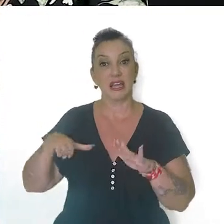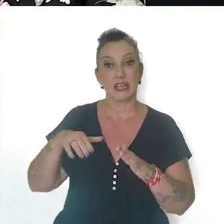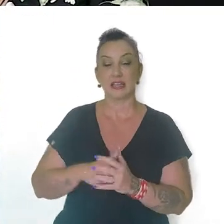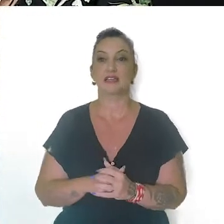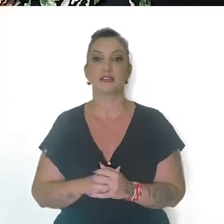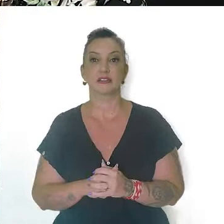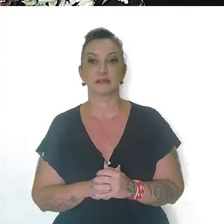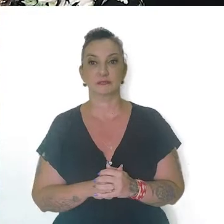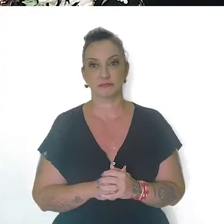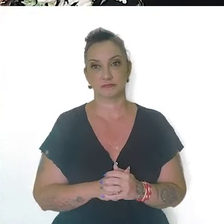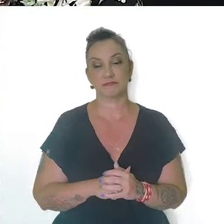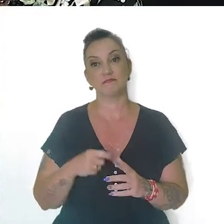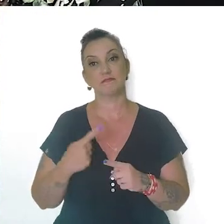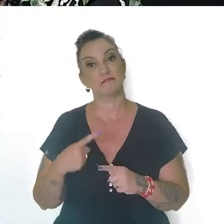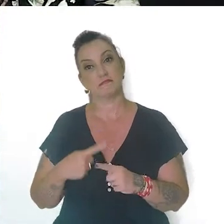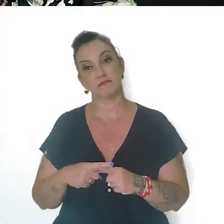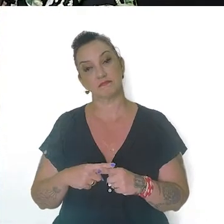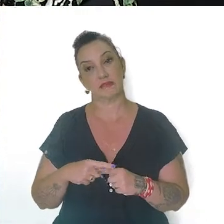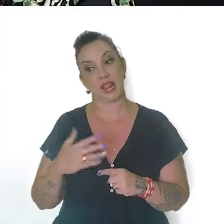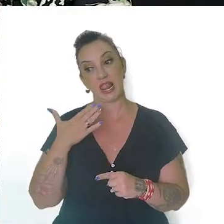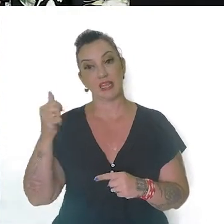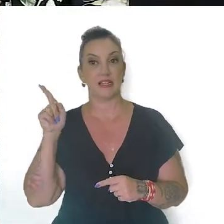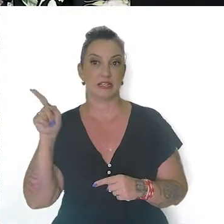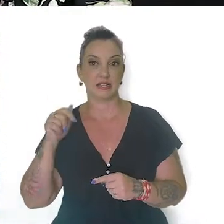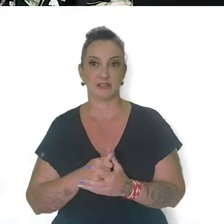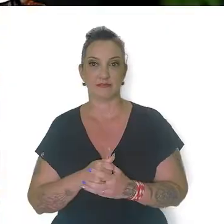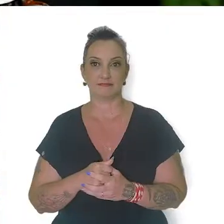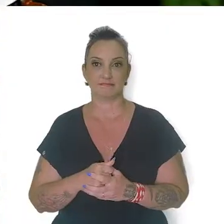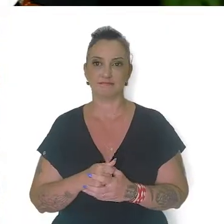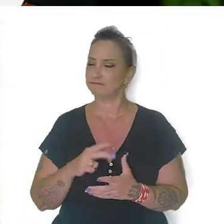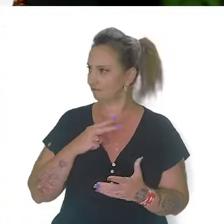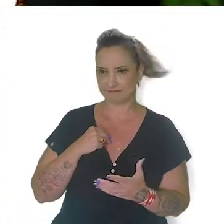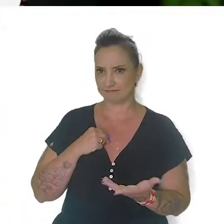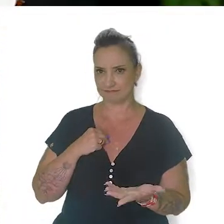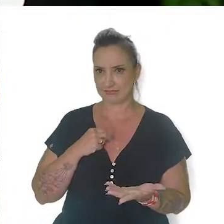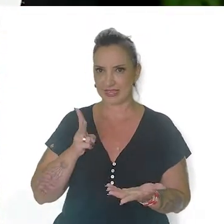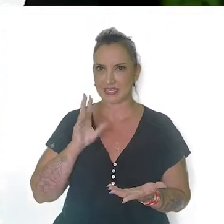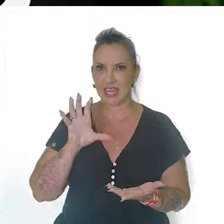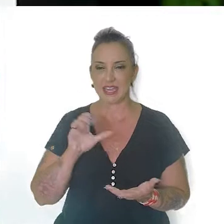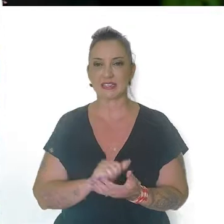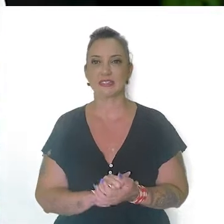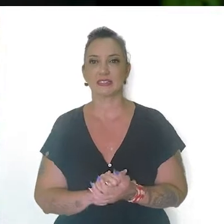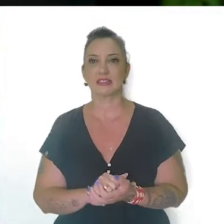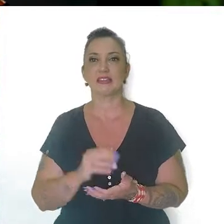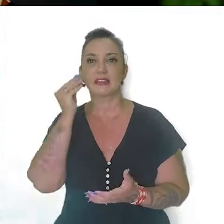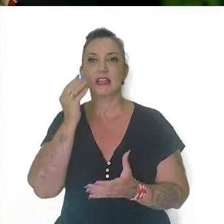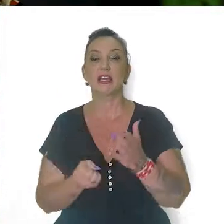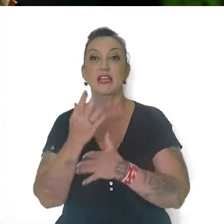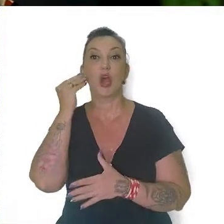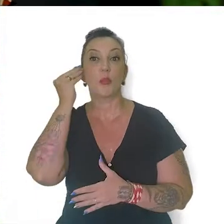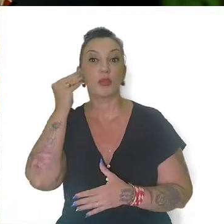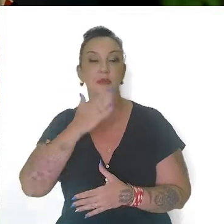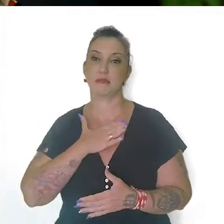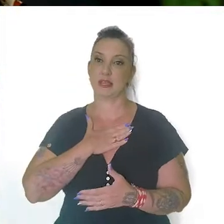tocar hip-hop dentro das festas de música eletrônica, porque era só lá que me recebiam. E aí eu falei, nossa, sempre foi assim pra mim. Eu tinha que